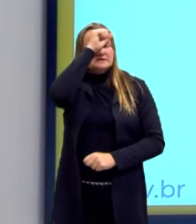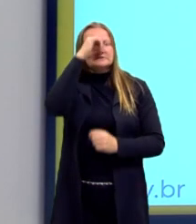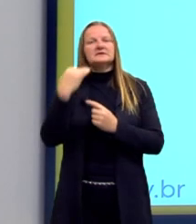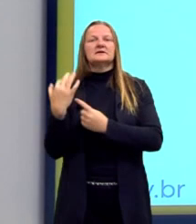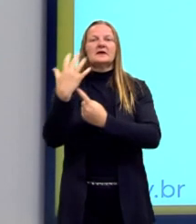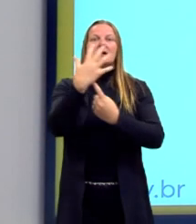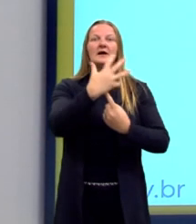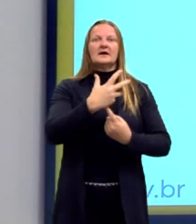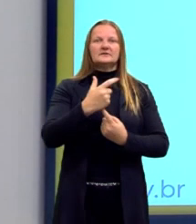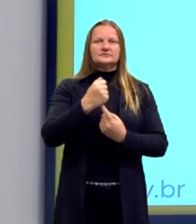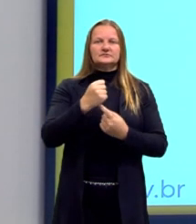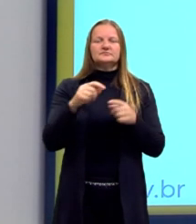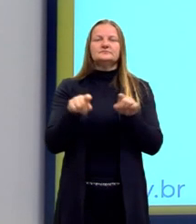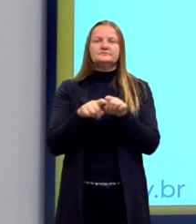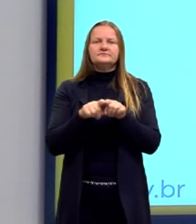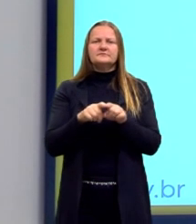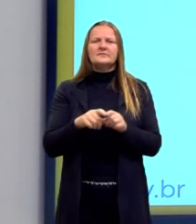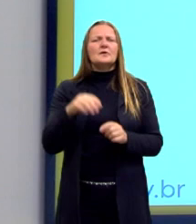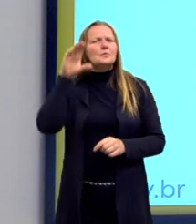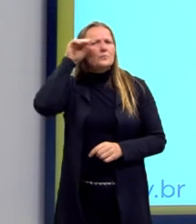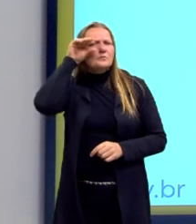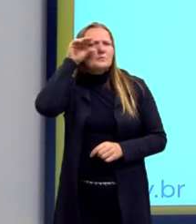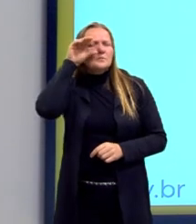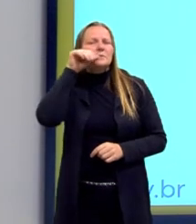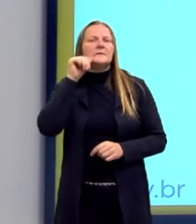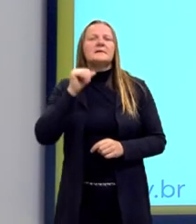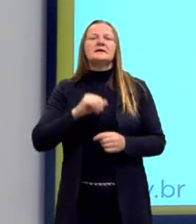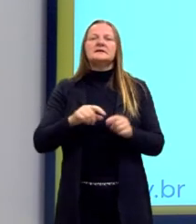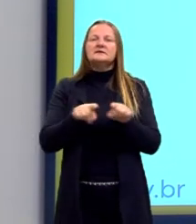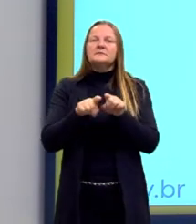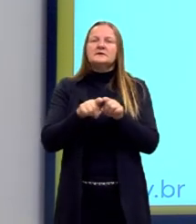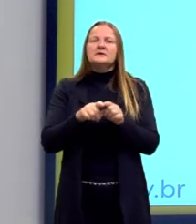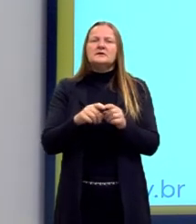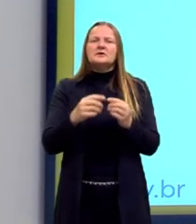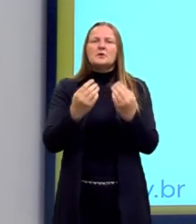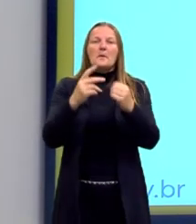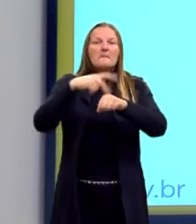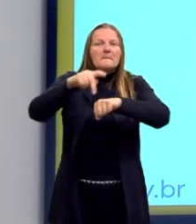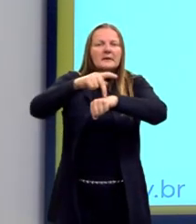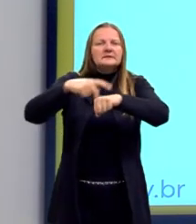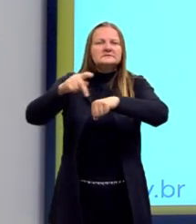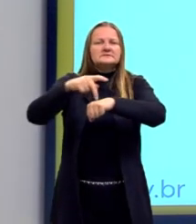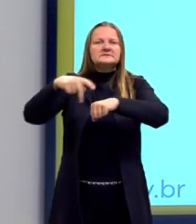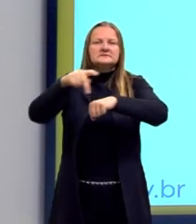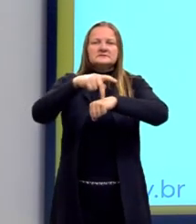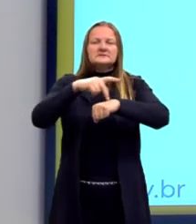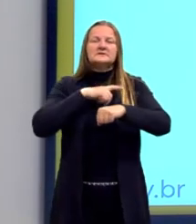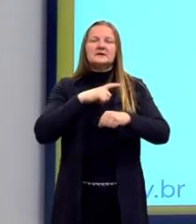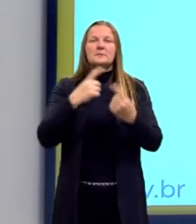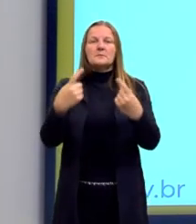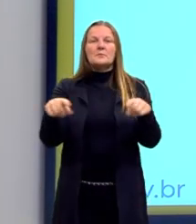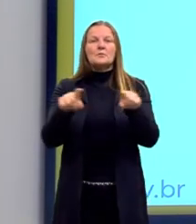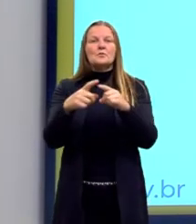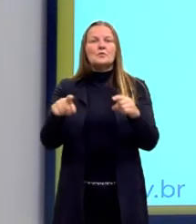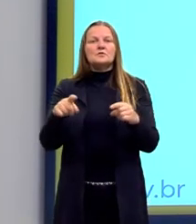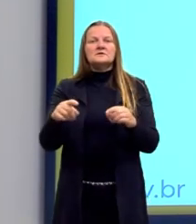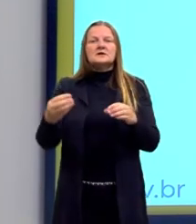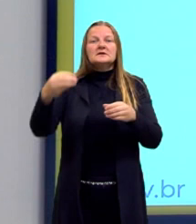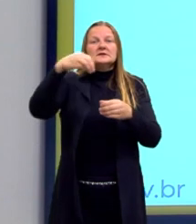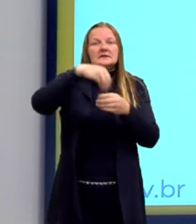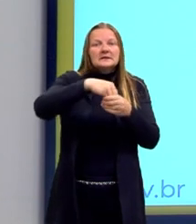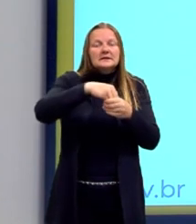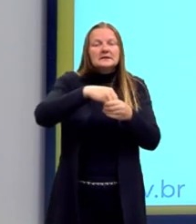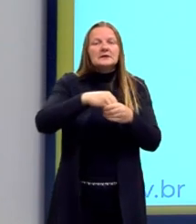arte Sim né e assim nós podemos observar compare os países que têm música desde por exemplo